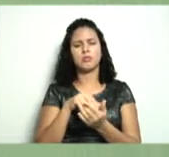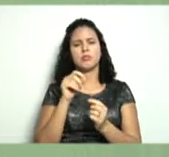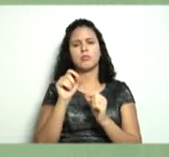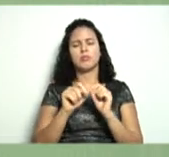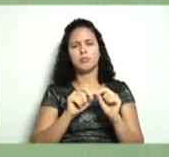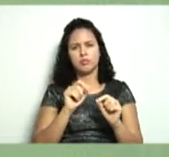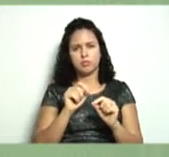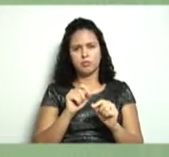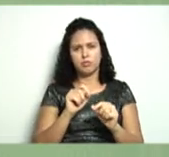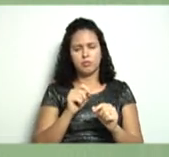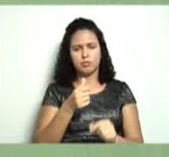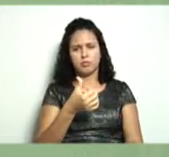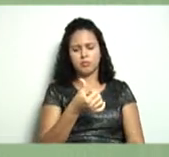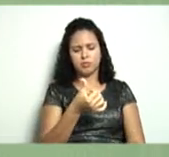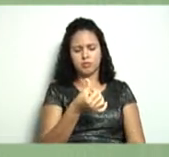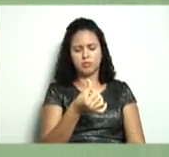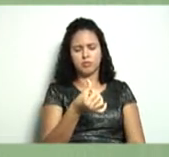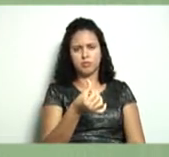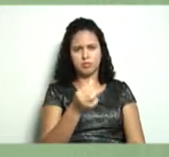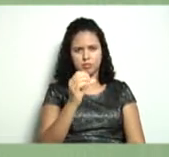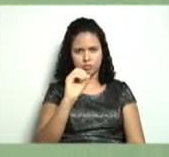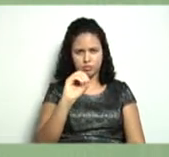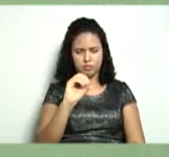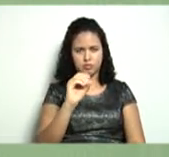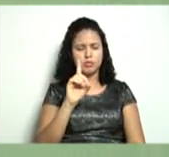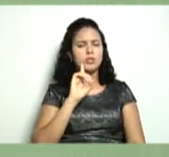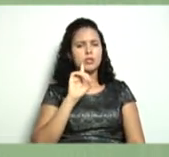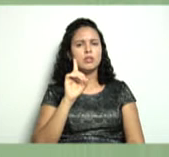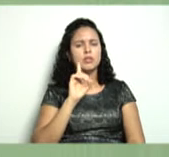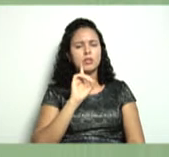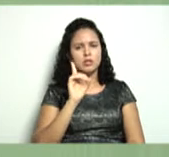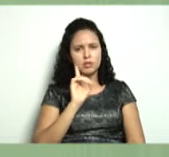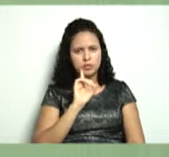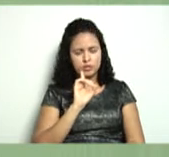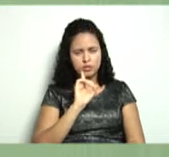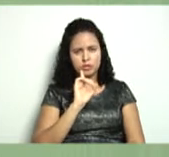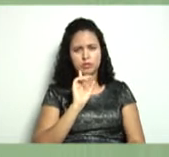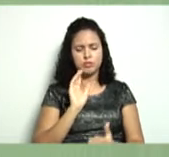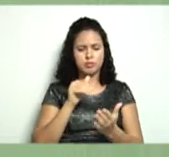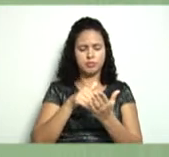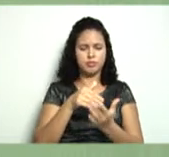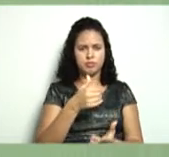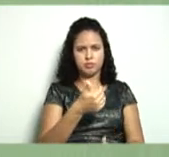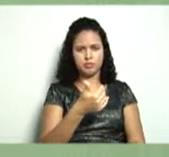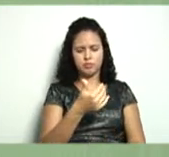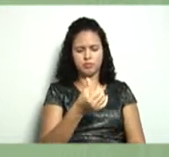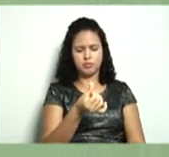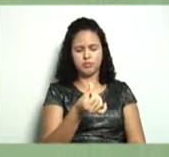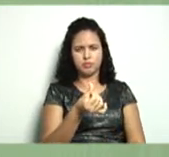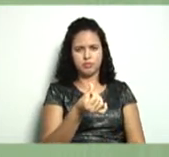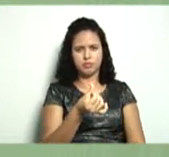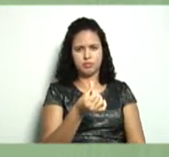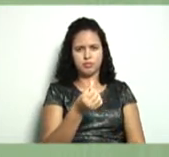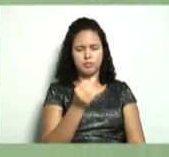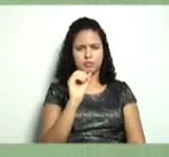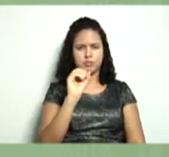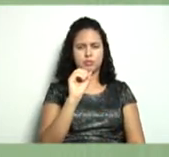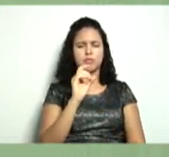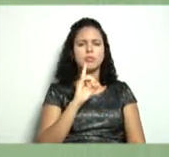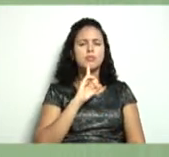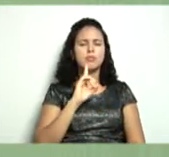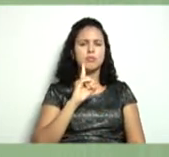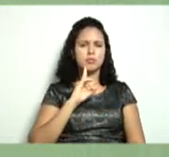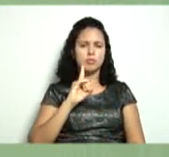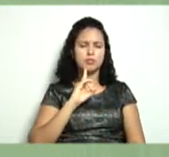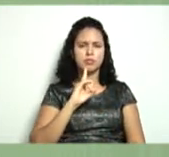máximo, de 60 dias, olha o prazo aí, máximo de 60 dias, a contar da data